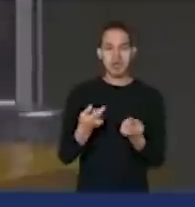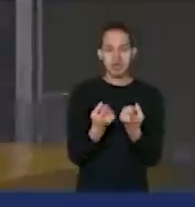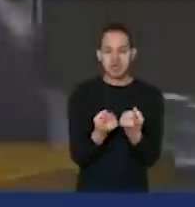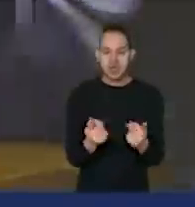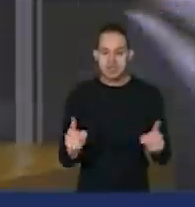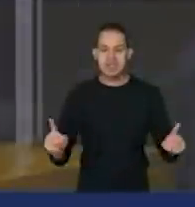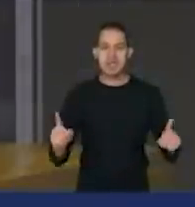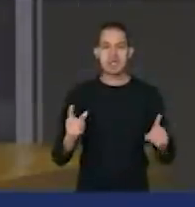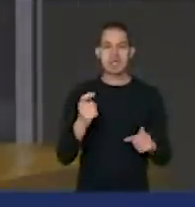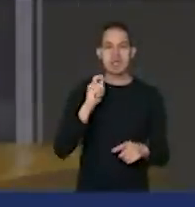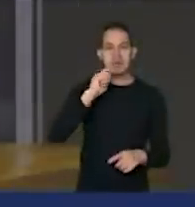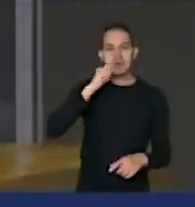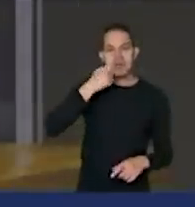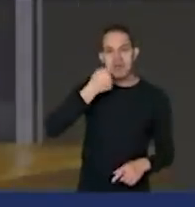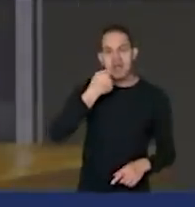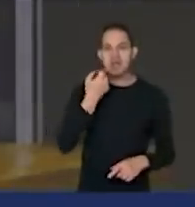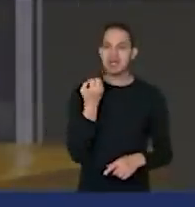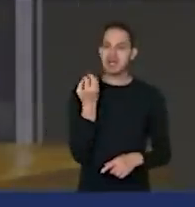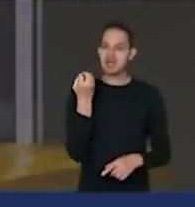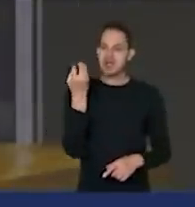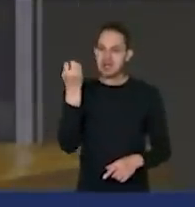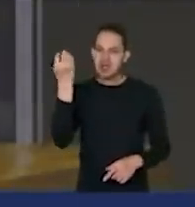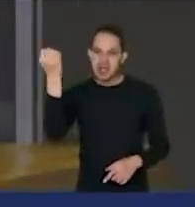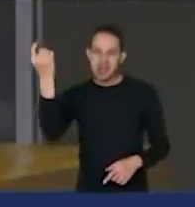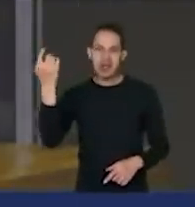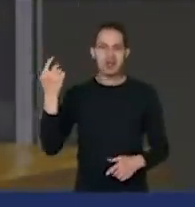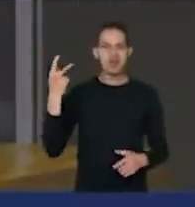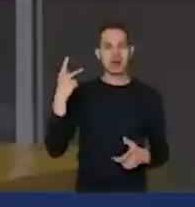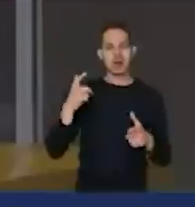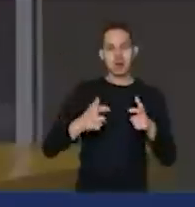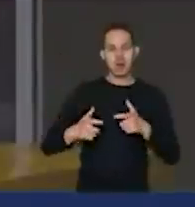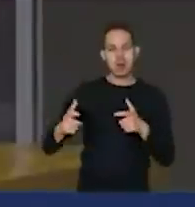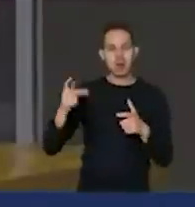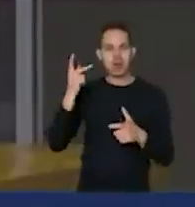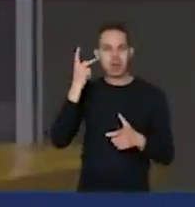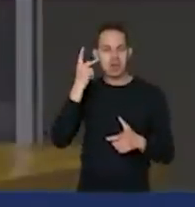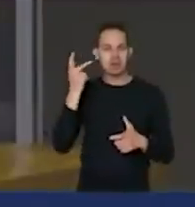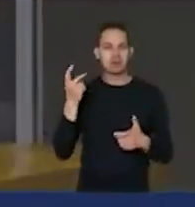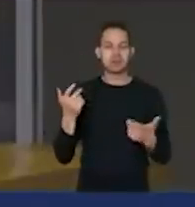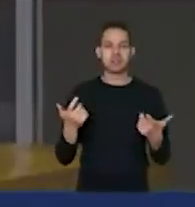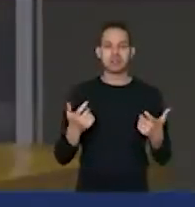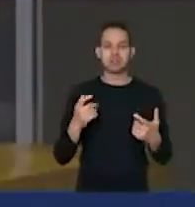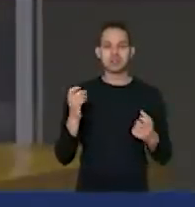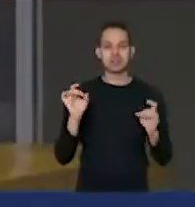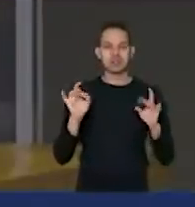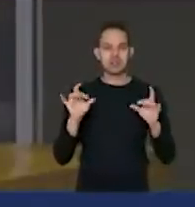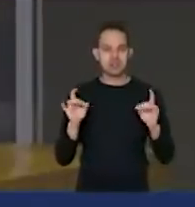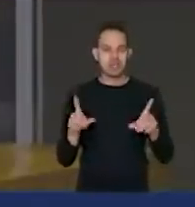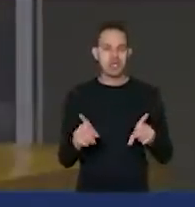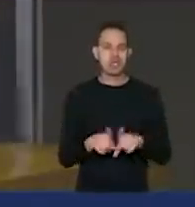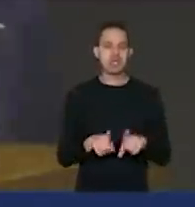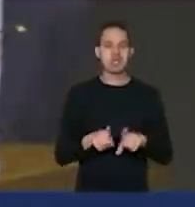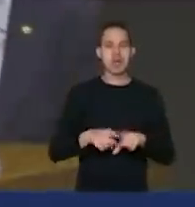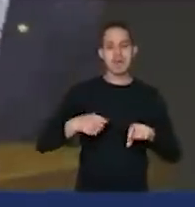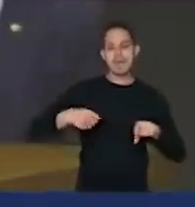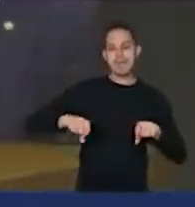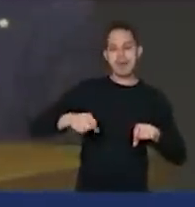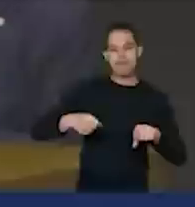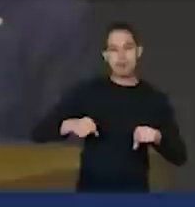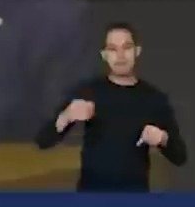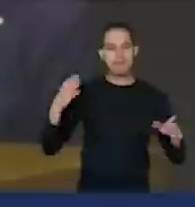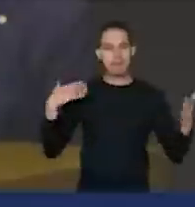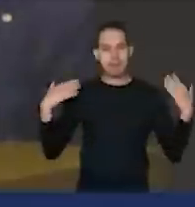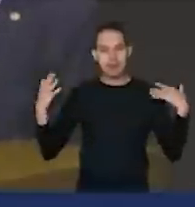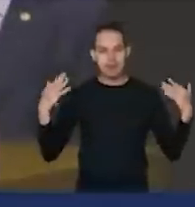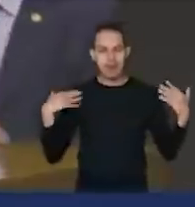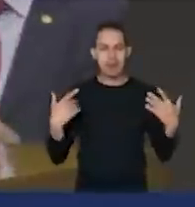padaria, gastando em viagem no Guarujá, gastando para consertar jet ski da Marinha, estaria respeitando dinheiro público, como nós